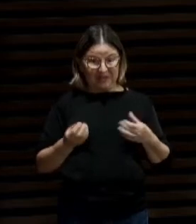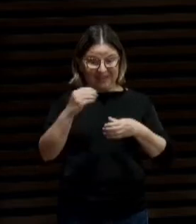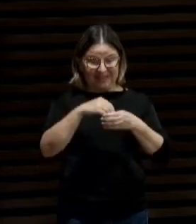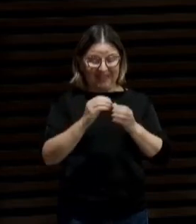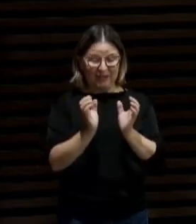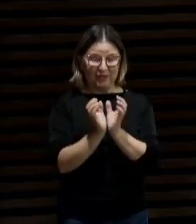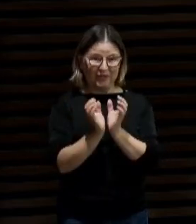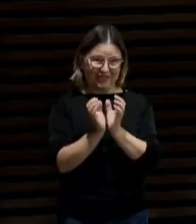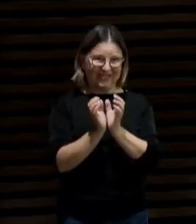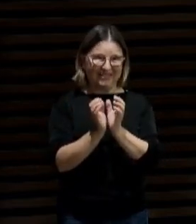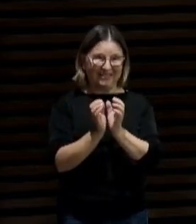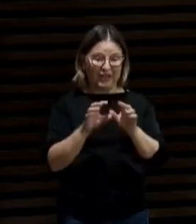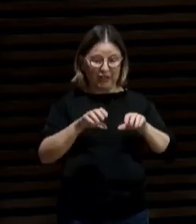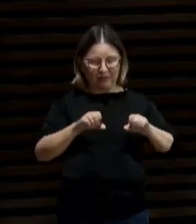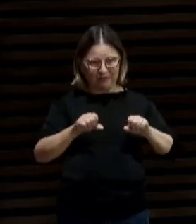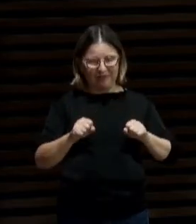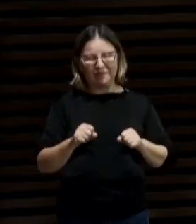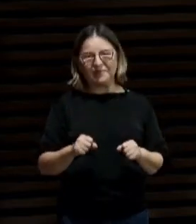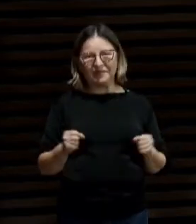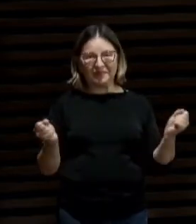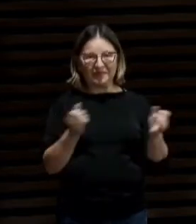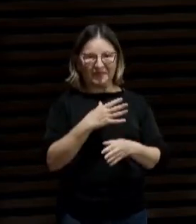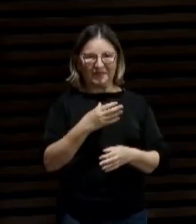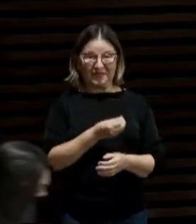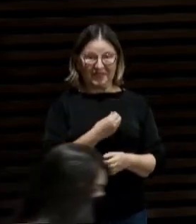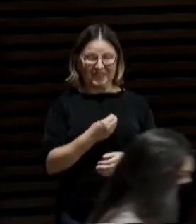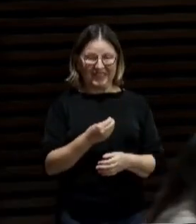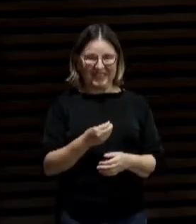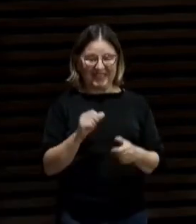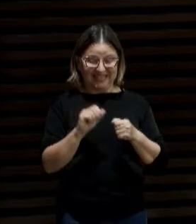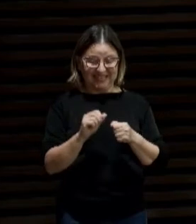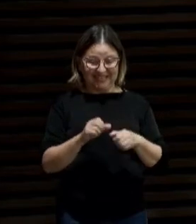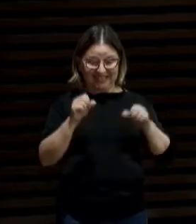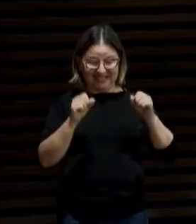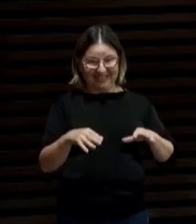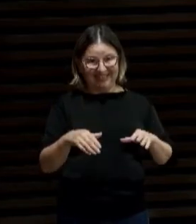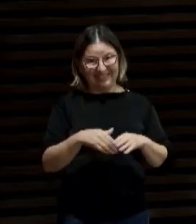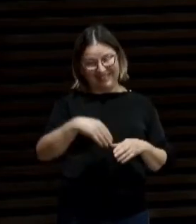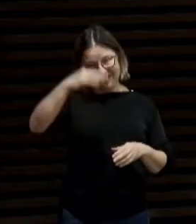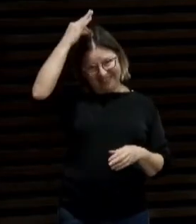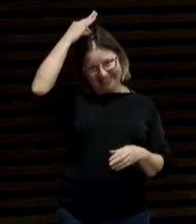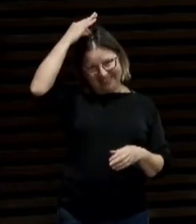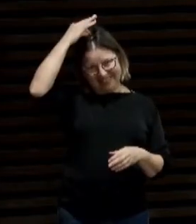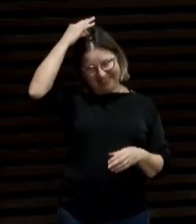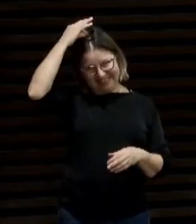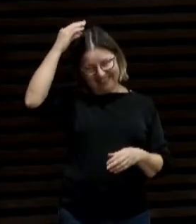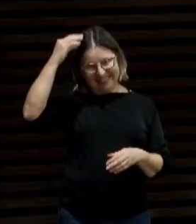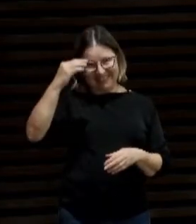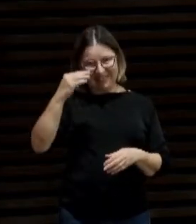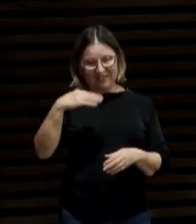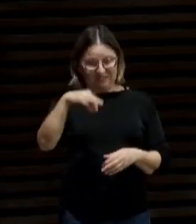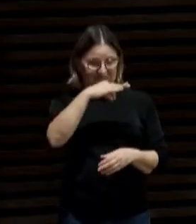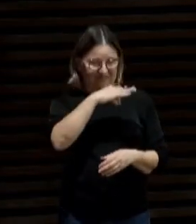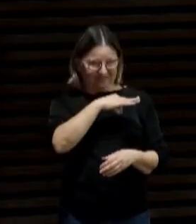Um novo homem, criado no seu espírito, segundo Jesus Cristo, habitando num corpo